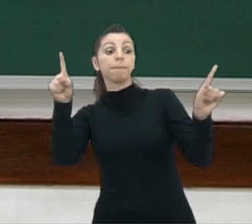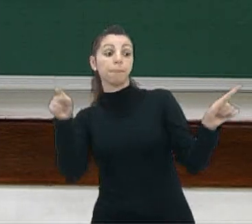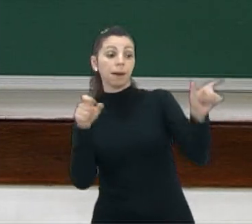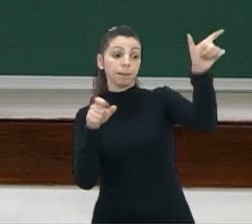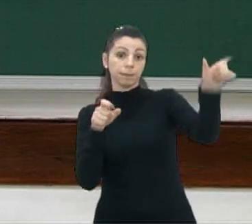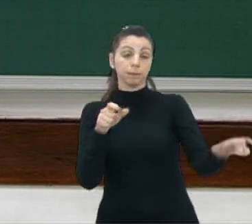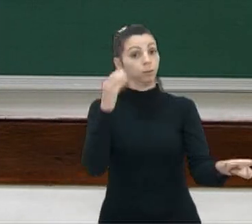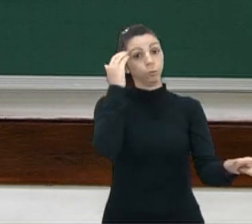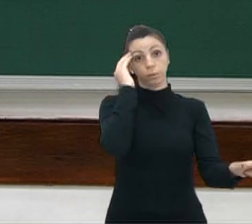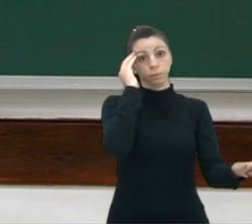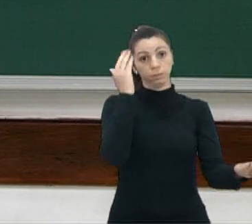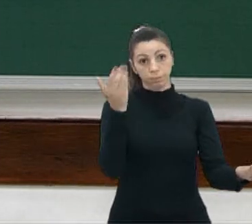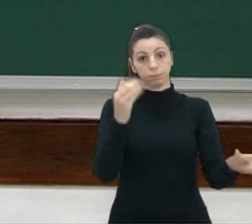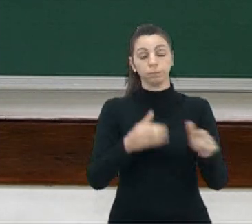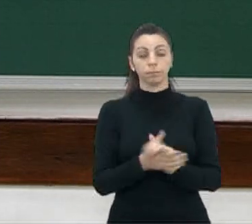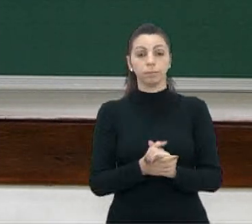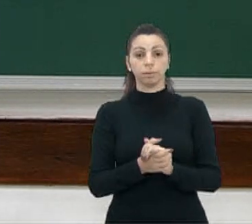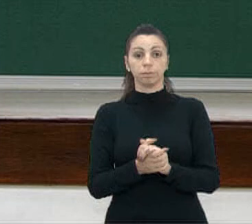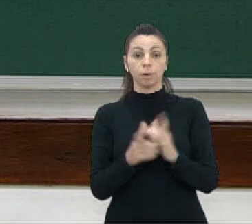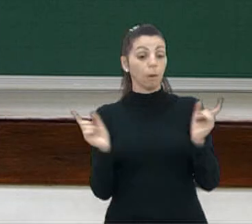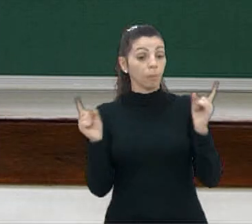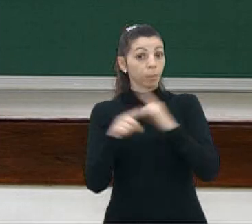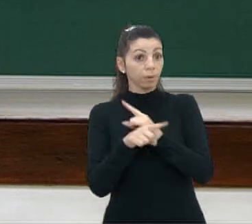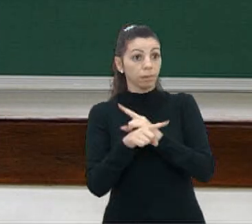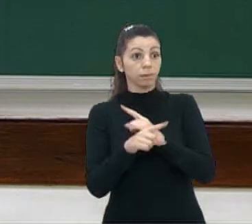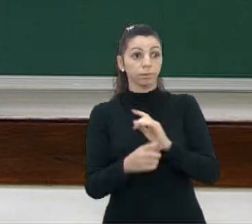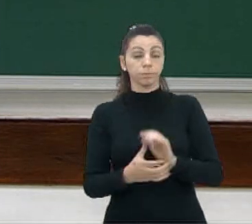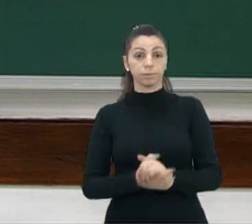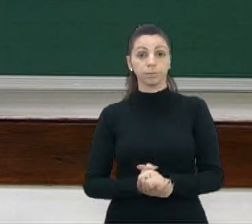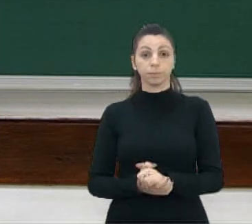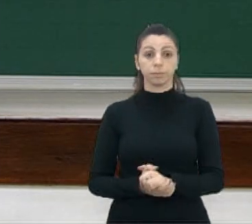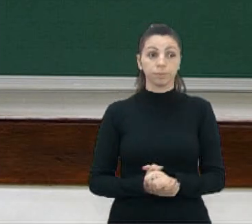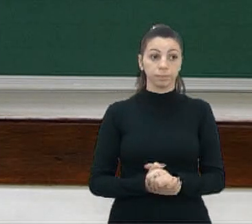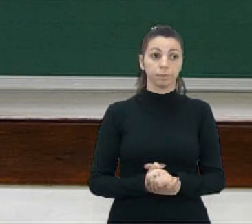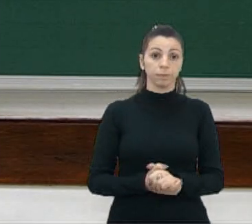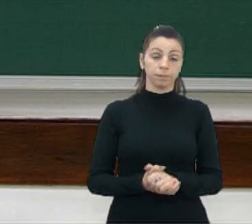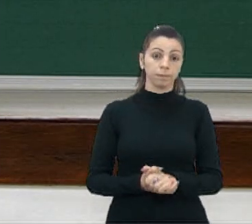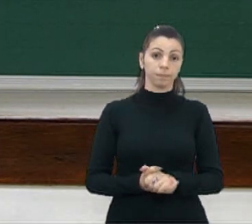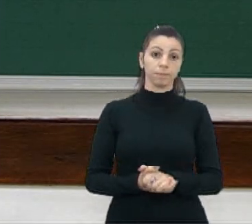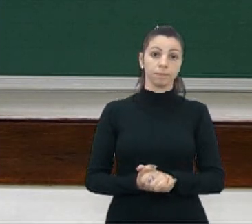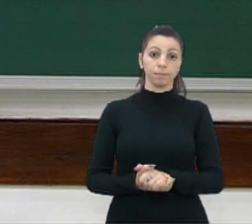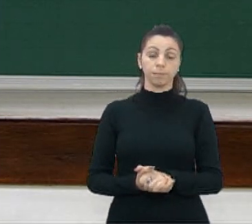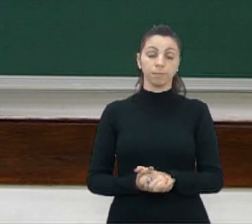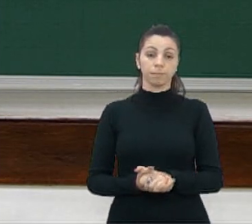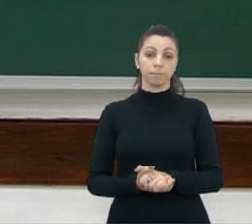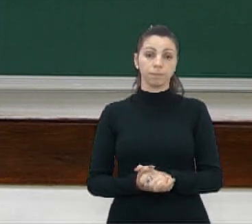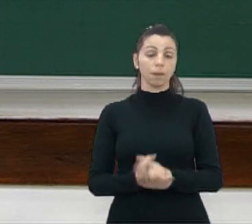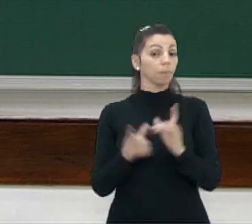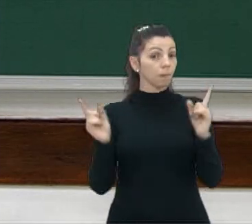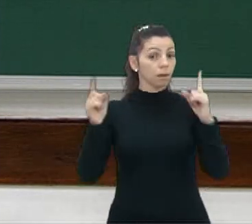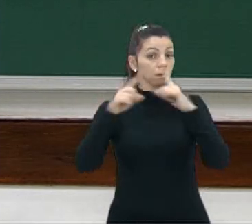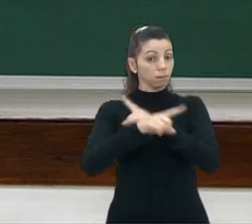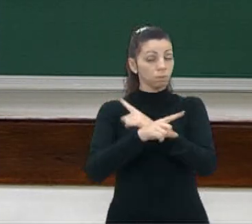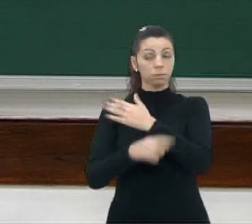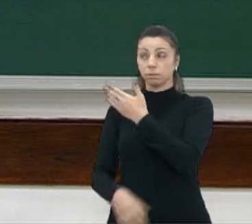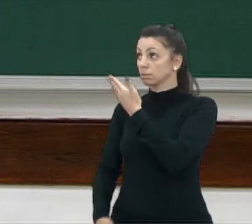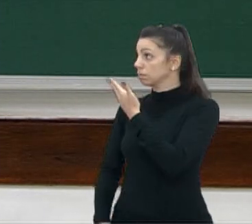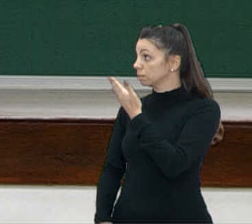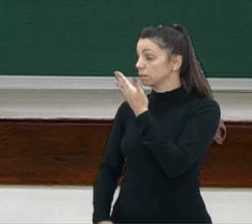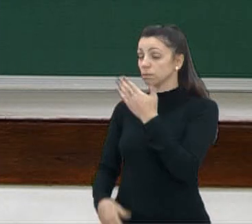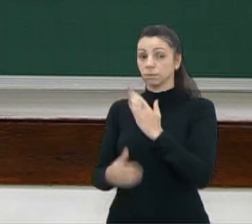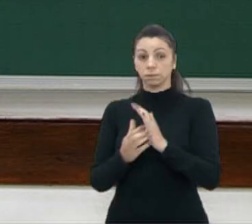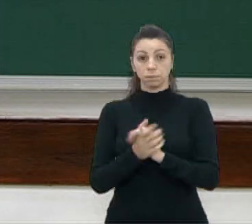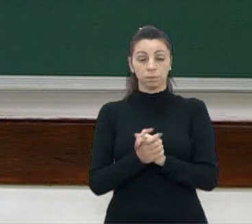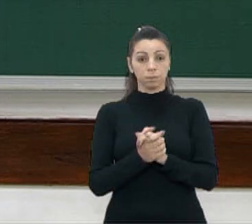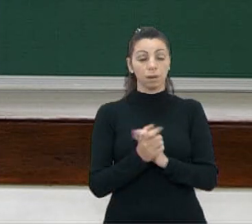contrariedade, né? Então, você tem aqui uma adversativa. Então,